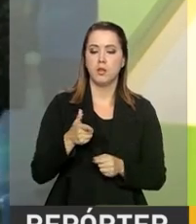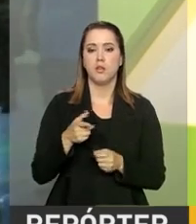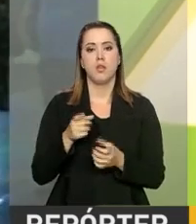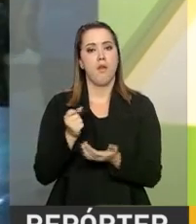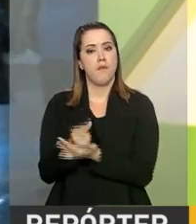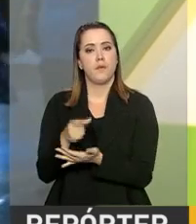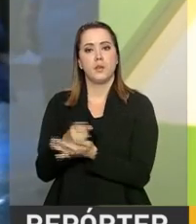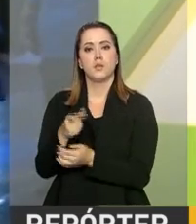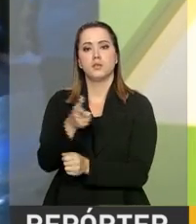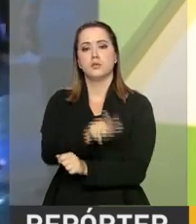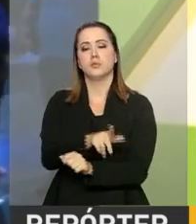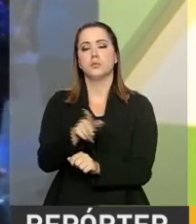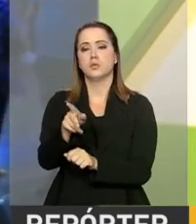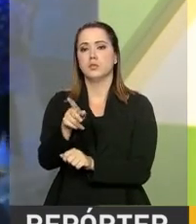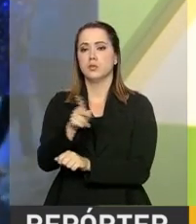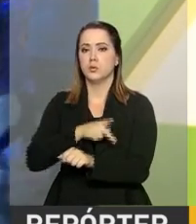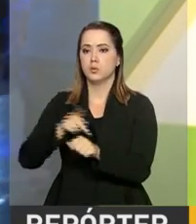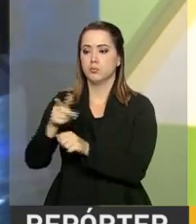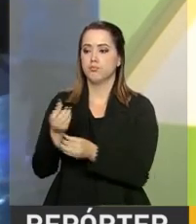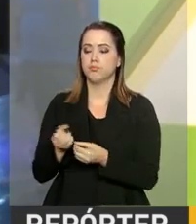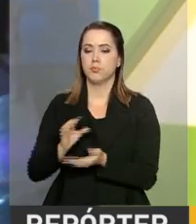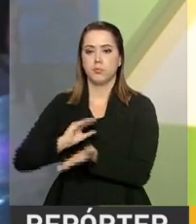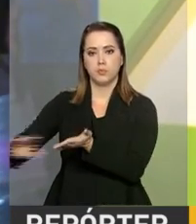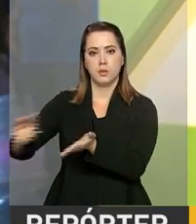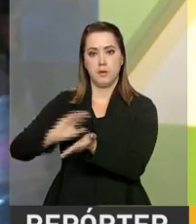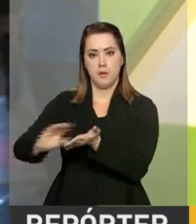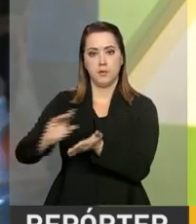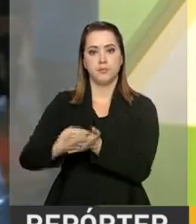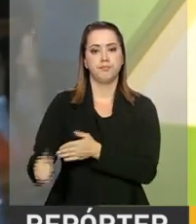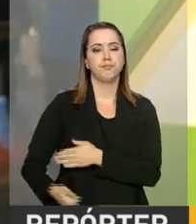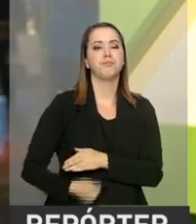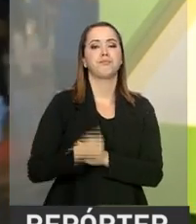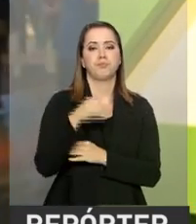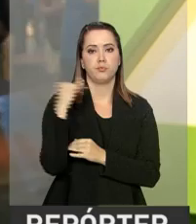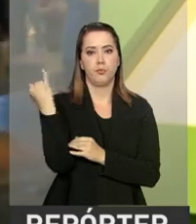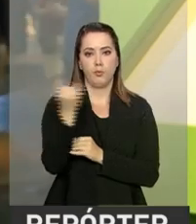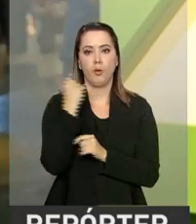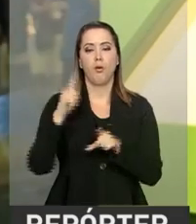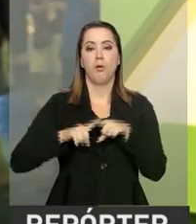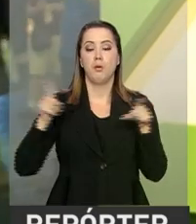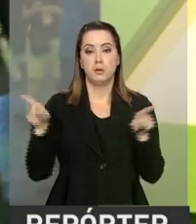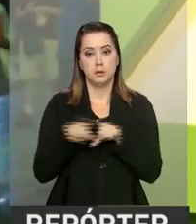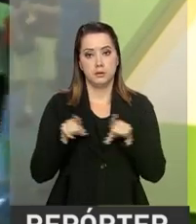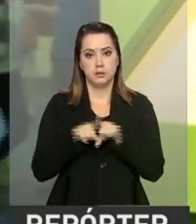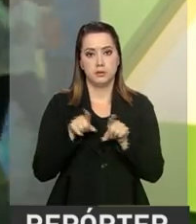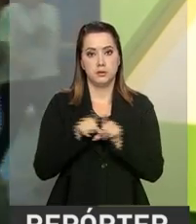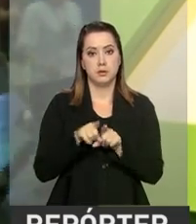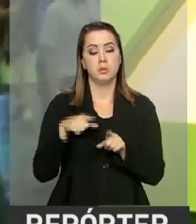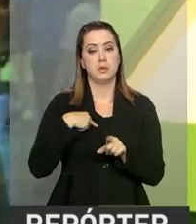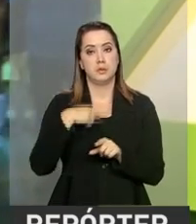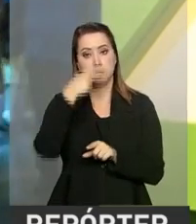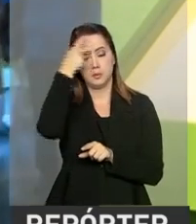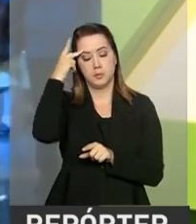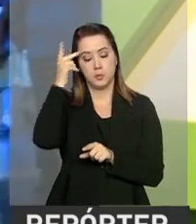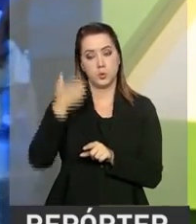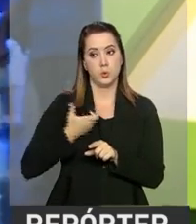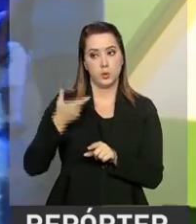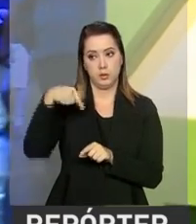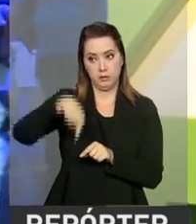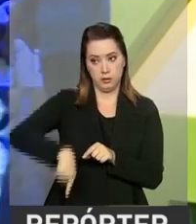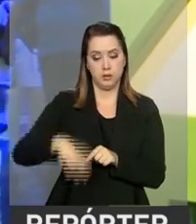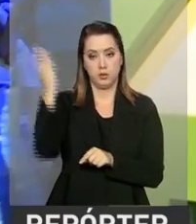por si só, ela é importante, ganha-se mercado, ganha-se competitividade. Mas, acima de tudo, retém o cliente do Brasil,